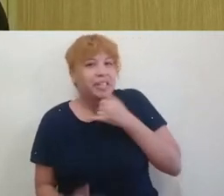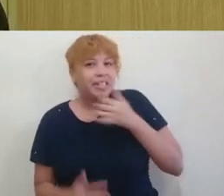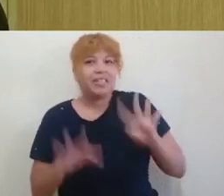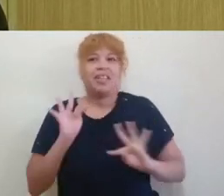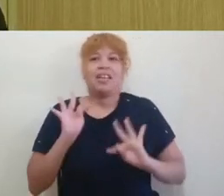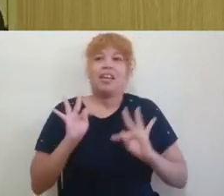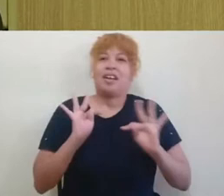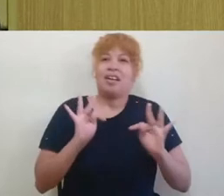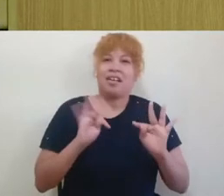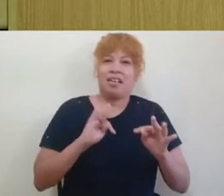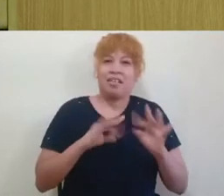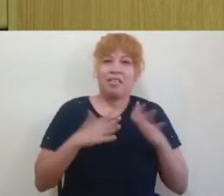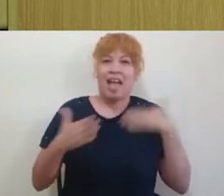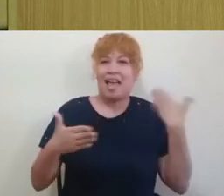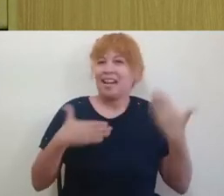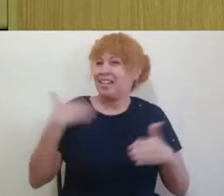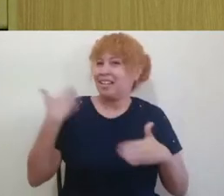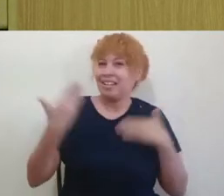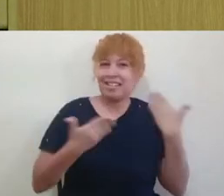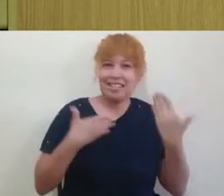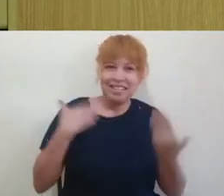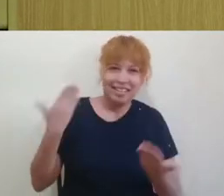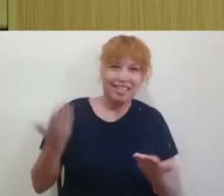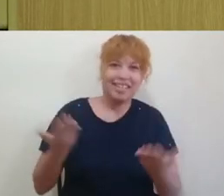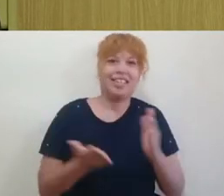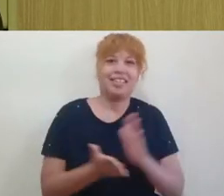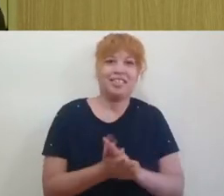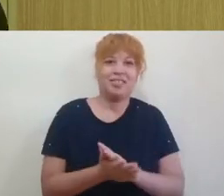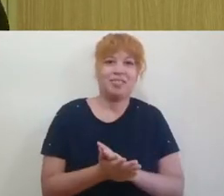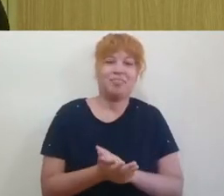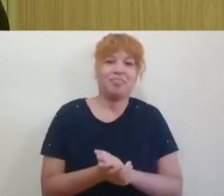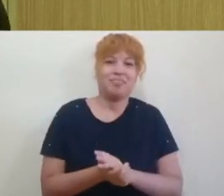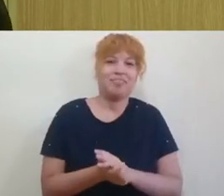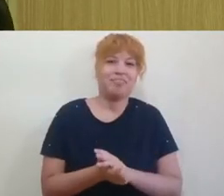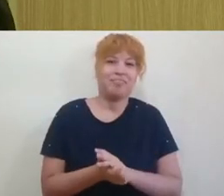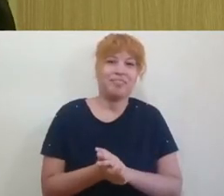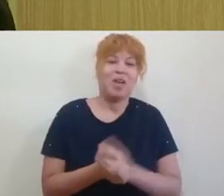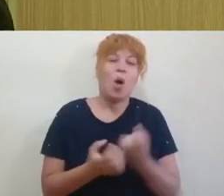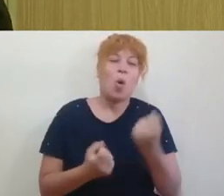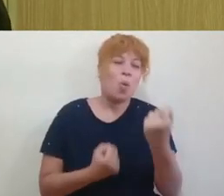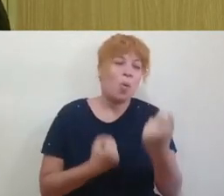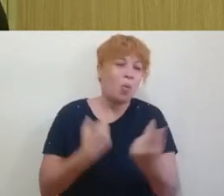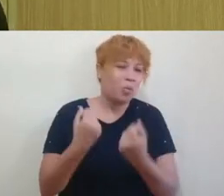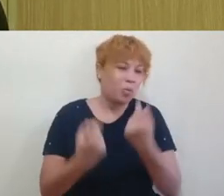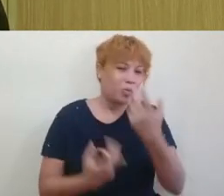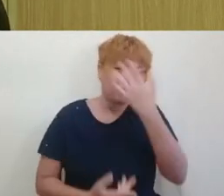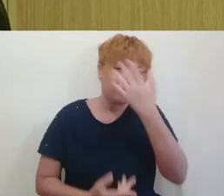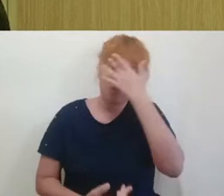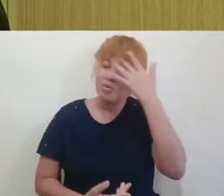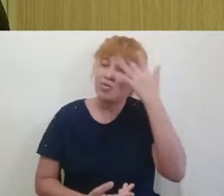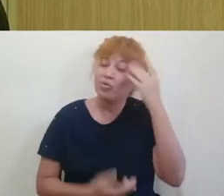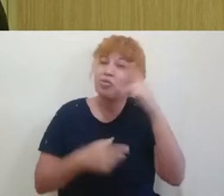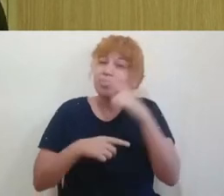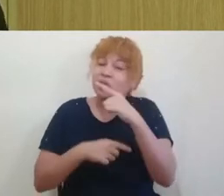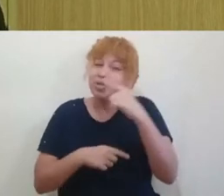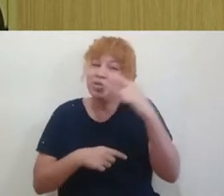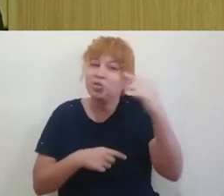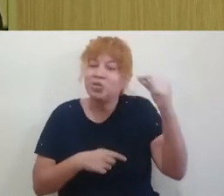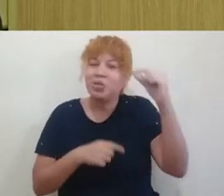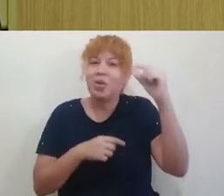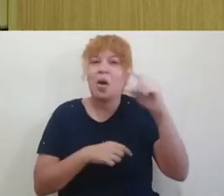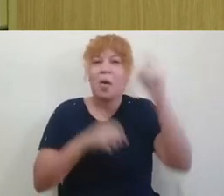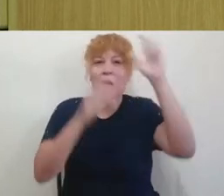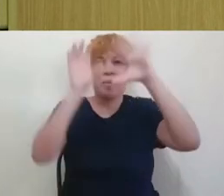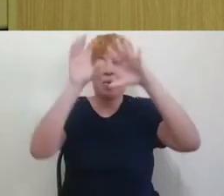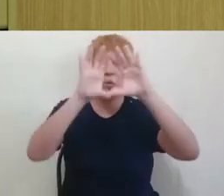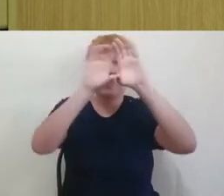conhecimento, habilidades e muita atitude. Atitude para vencer a vida, vencer os desafios e que vocês vão